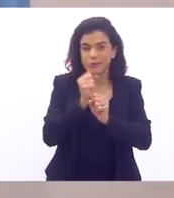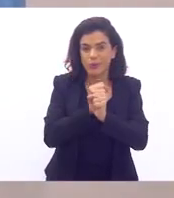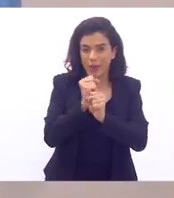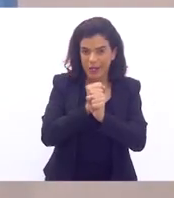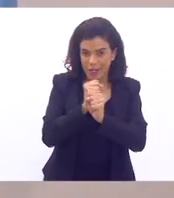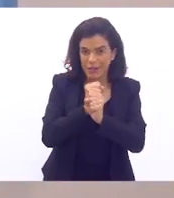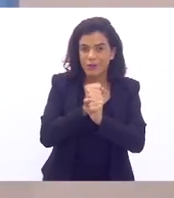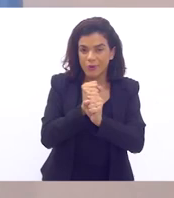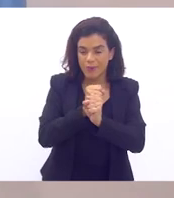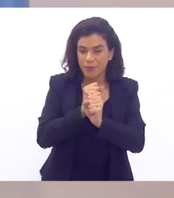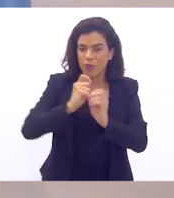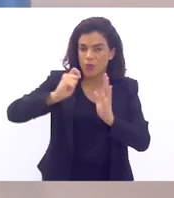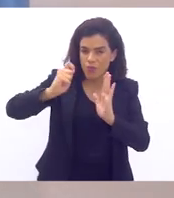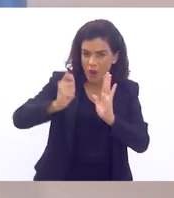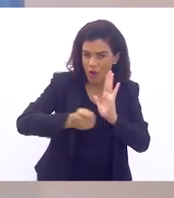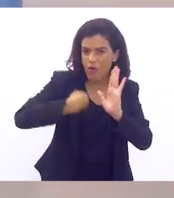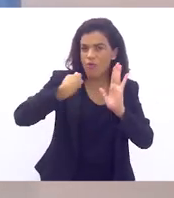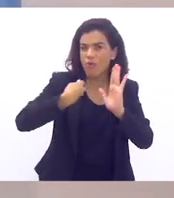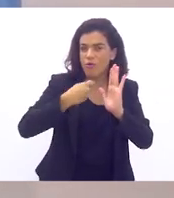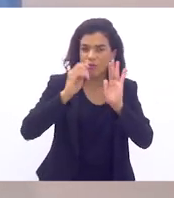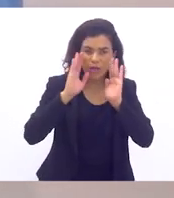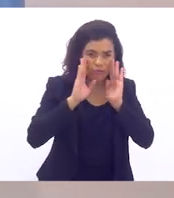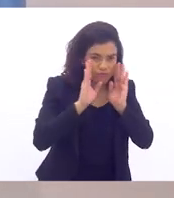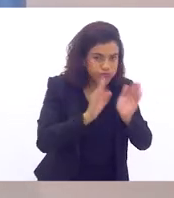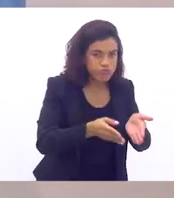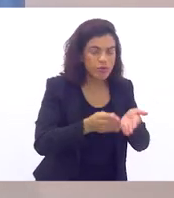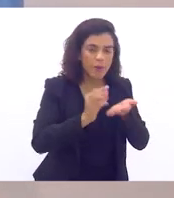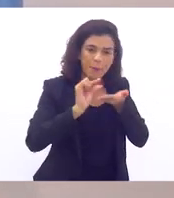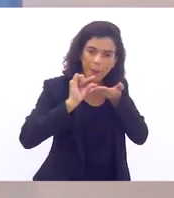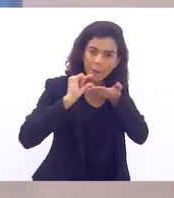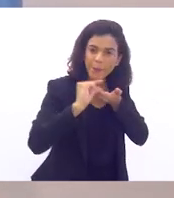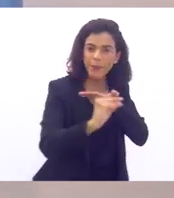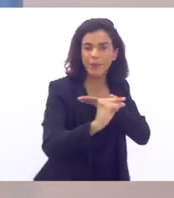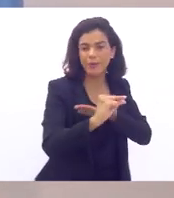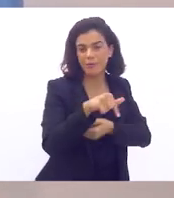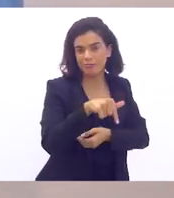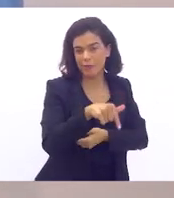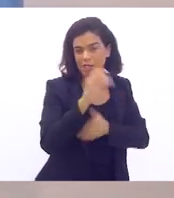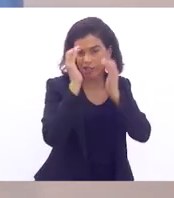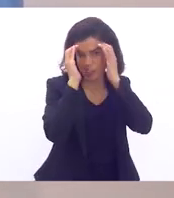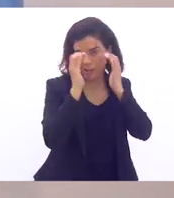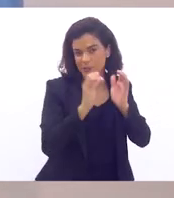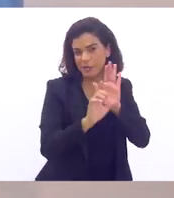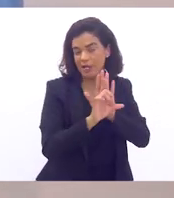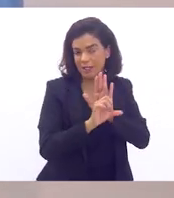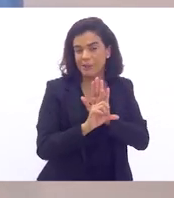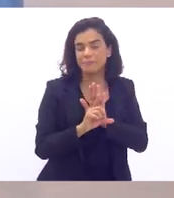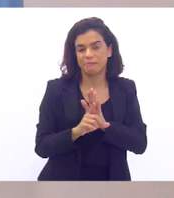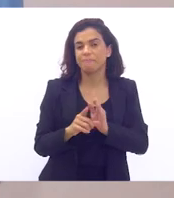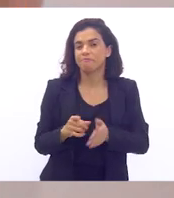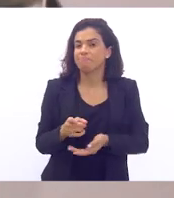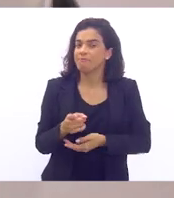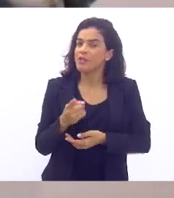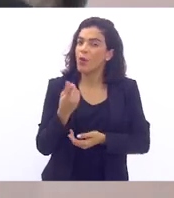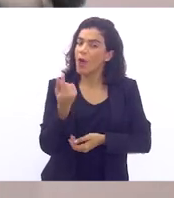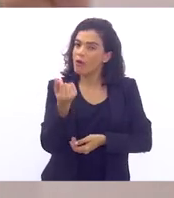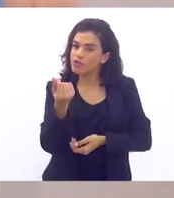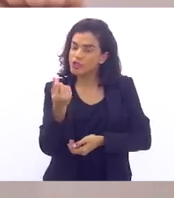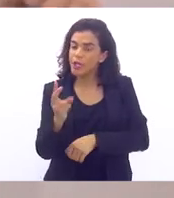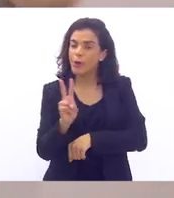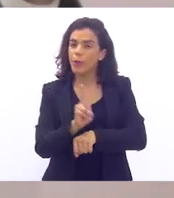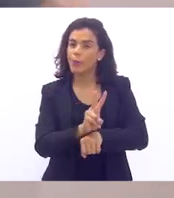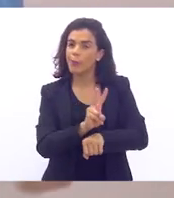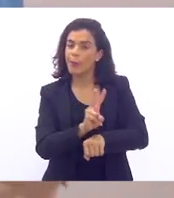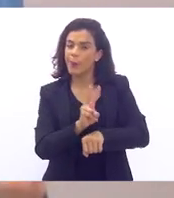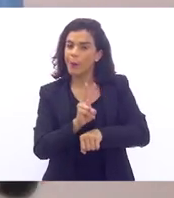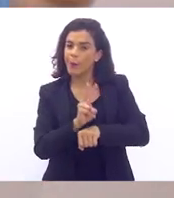especial específica para esse programa de modo com que a gente cumpre o que está determinado na lei então é reservar uma